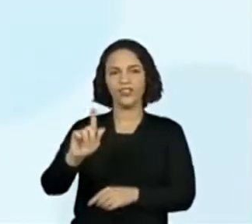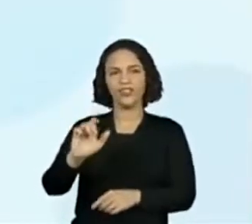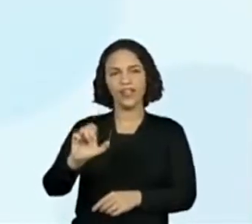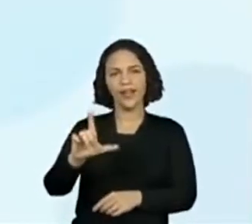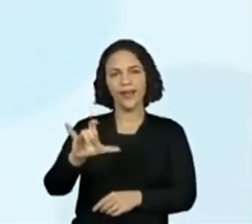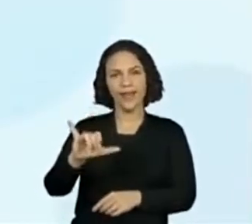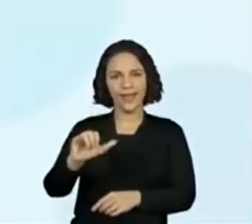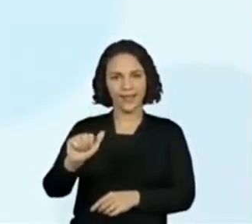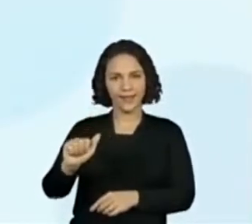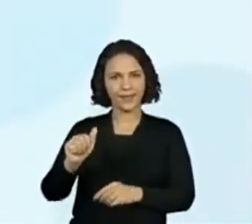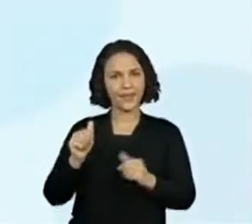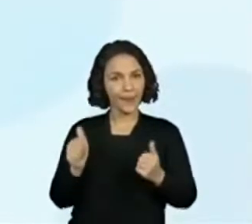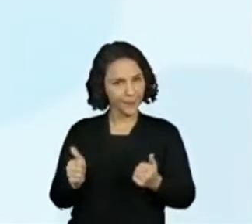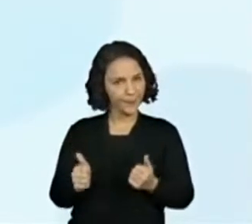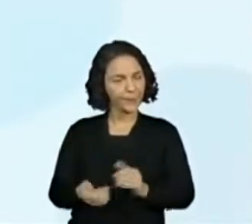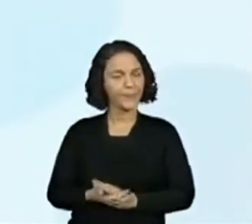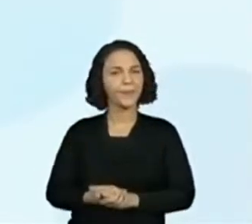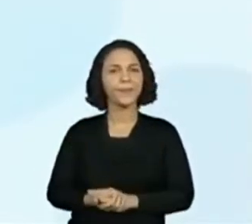potinho. Ok?